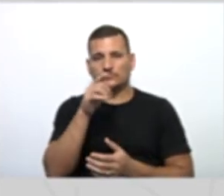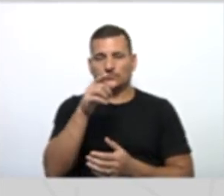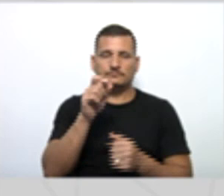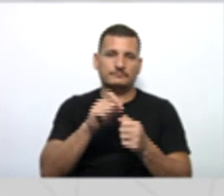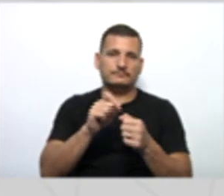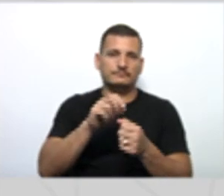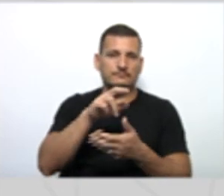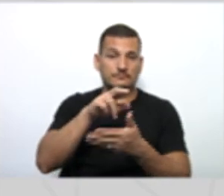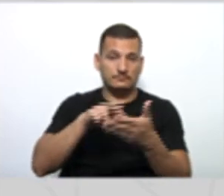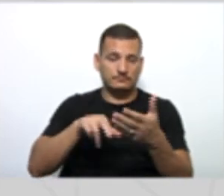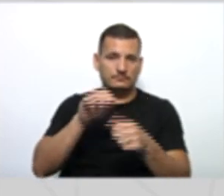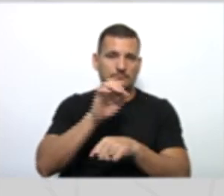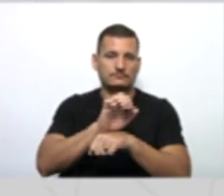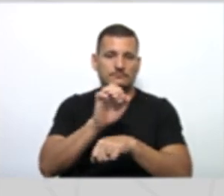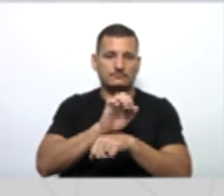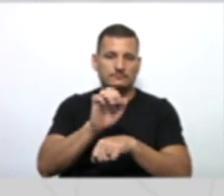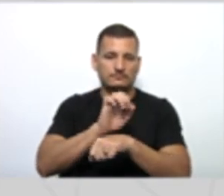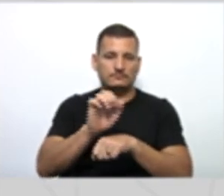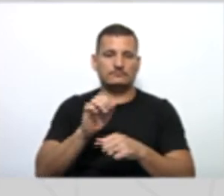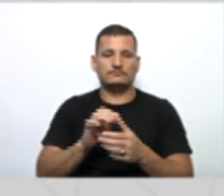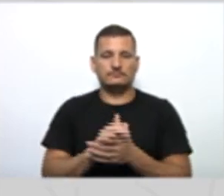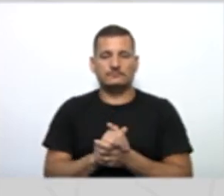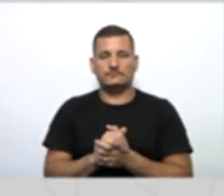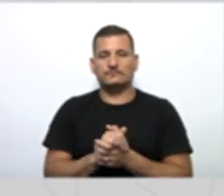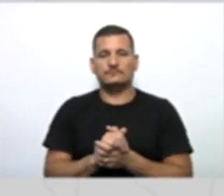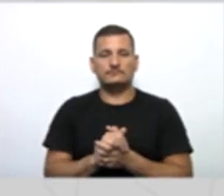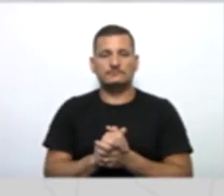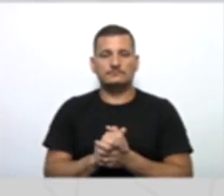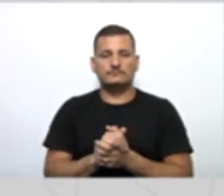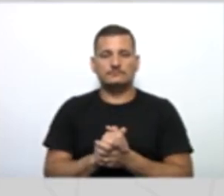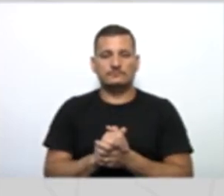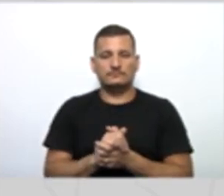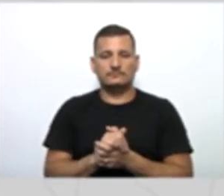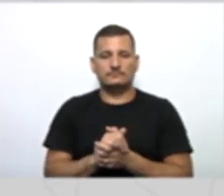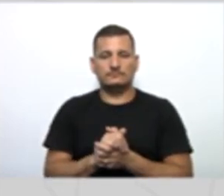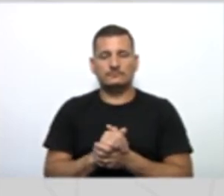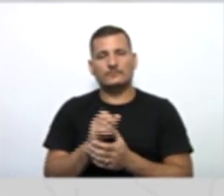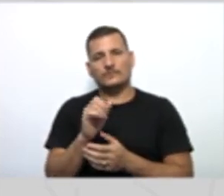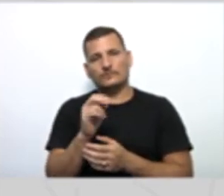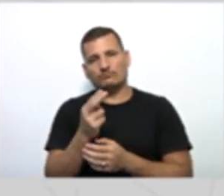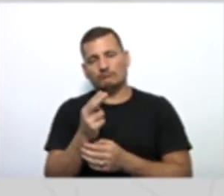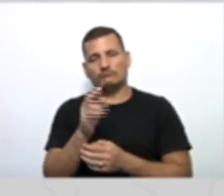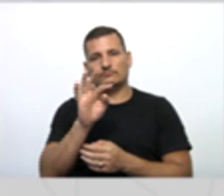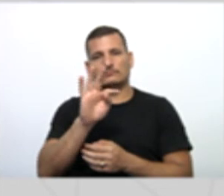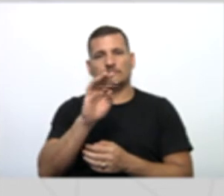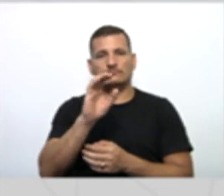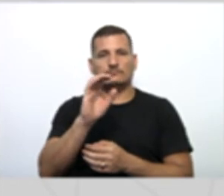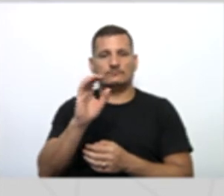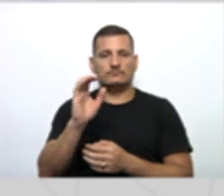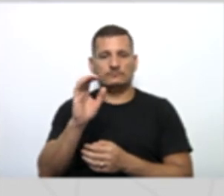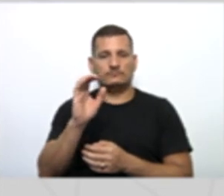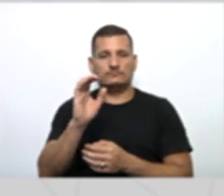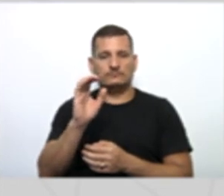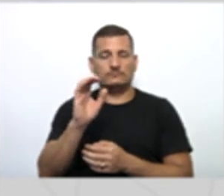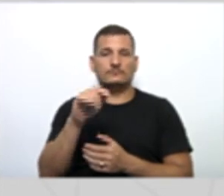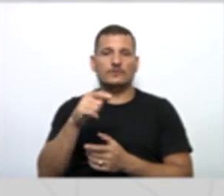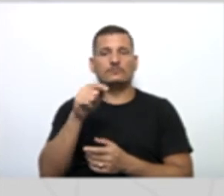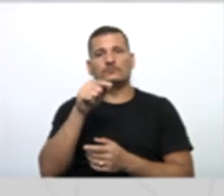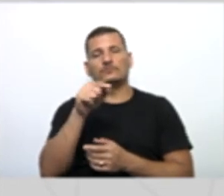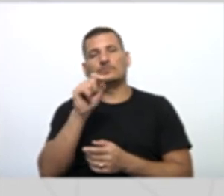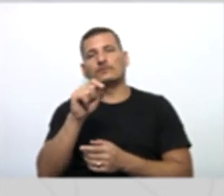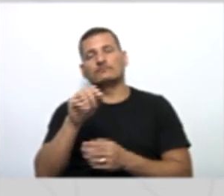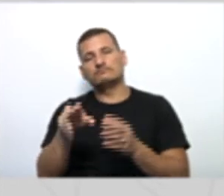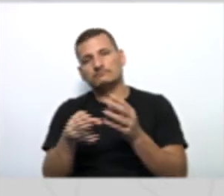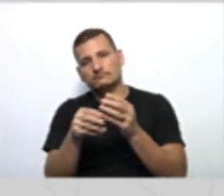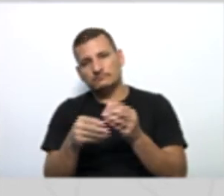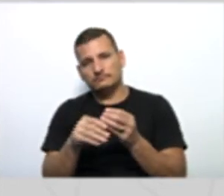de estágio, o termo, ou no caso, uma orientação de TCC, o termo de aceite é um anexo, porque não foi produzido por